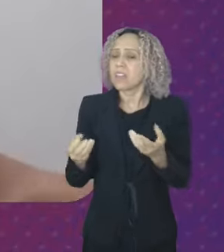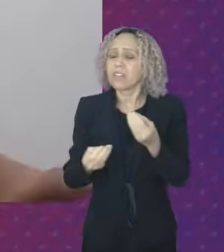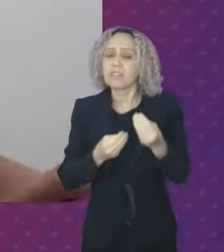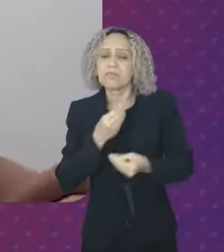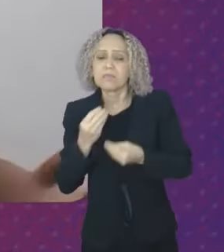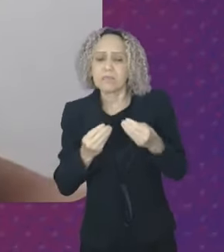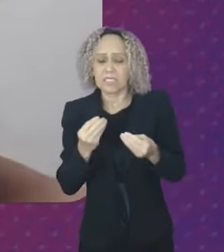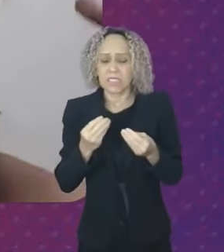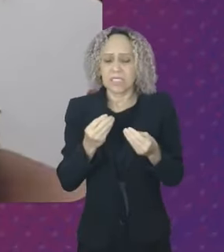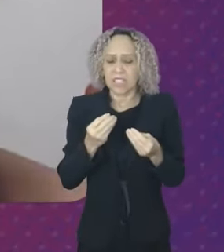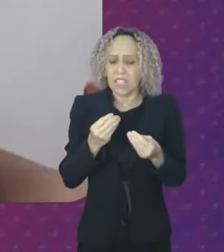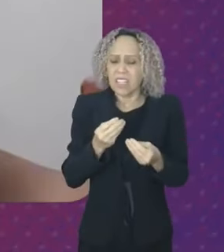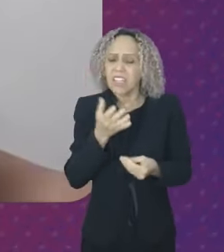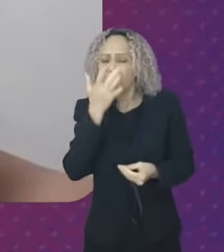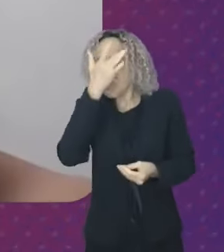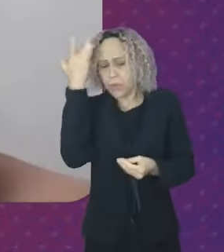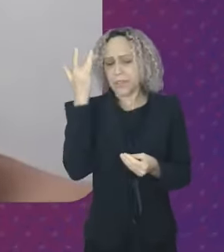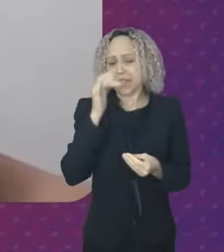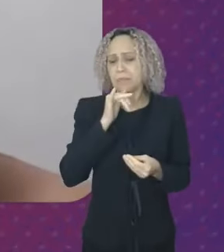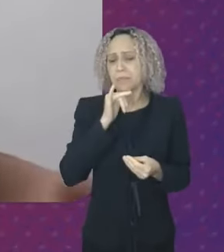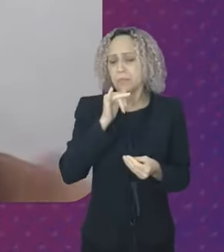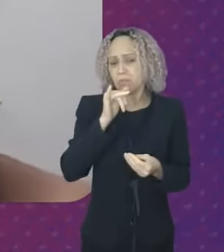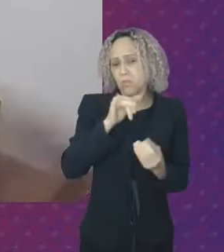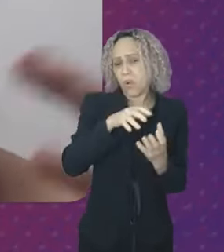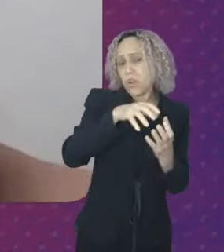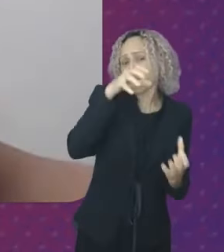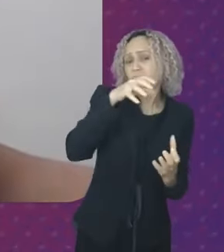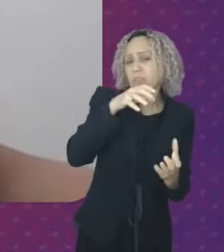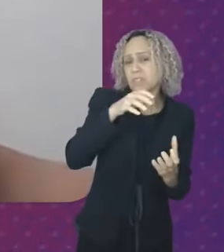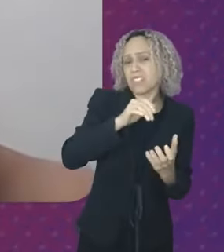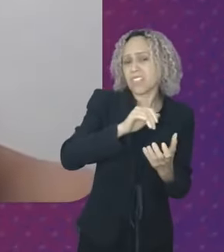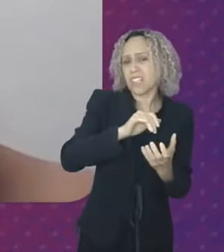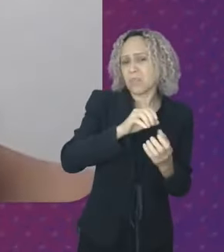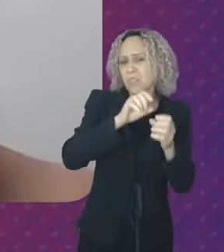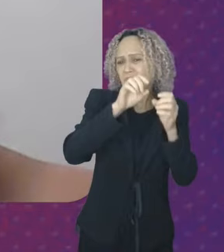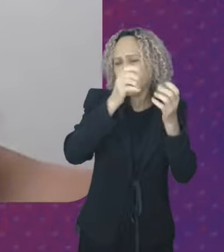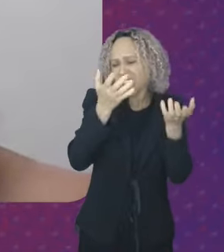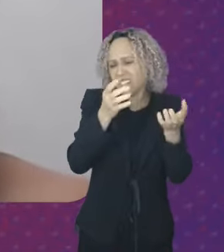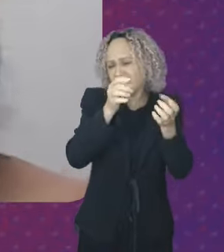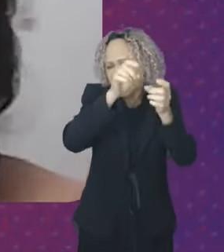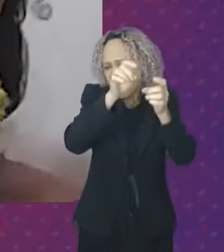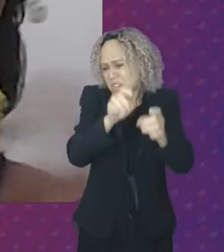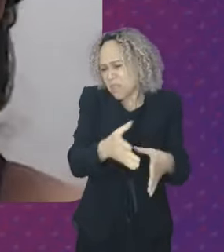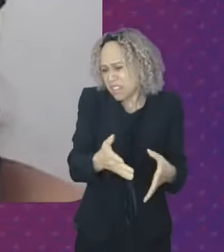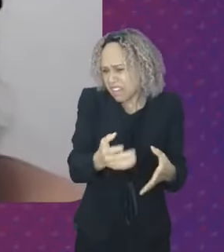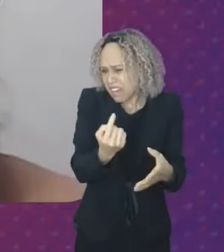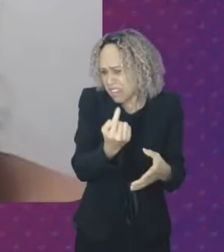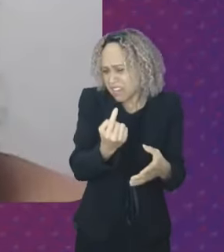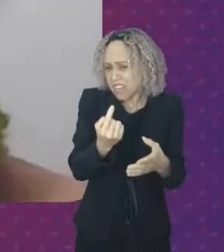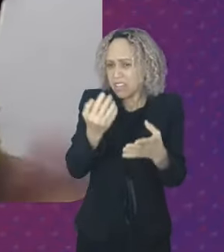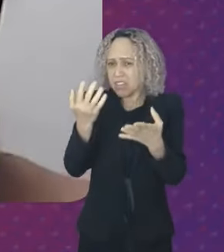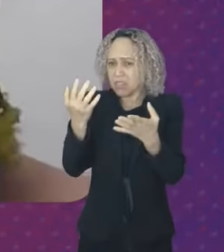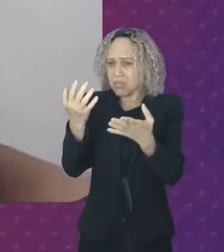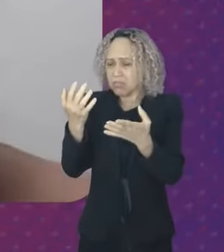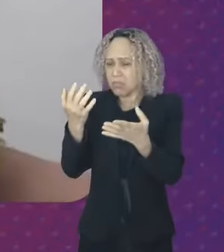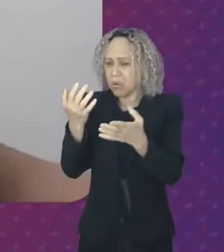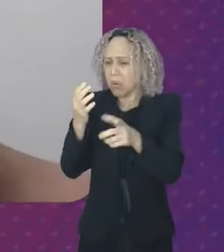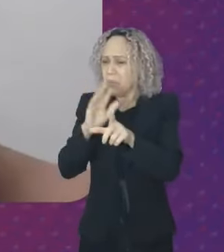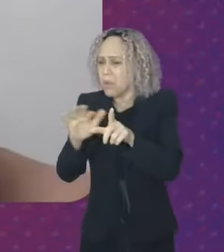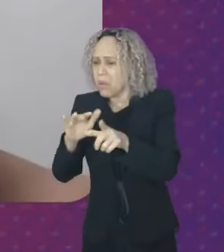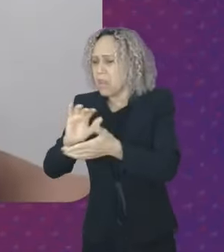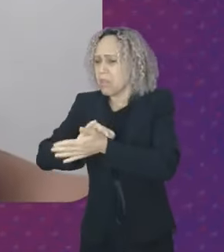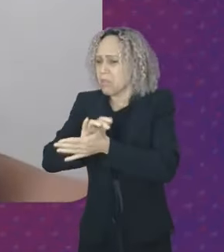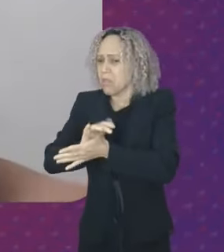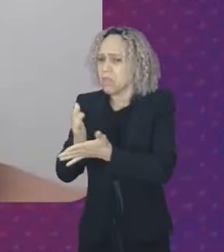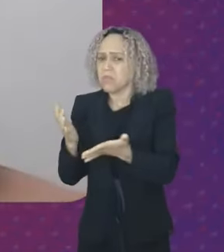Sofre discriminação? Algum tipo de abandono social? No caso de jovens de